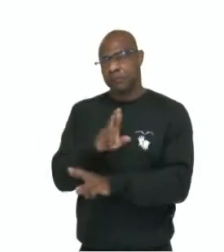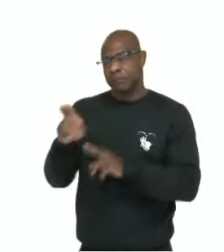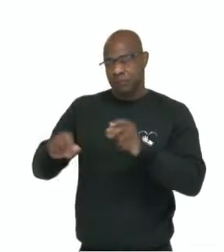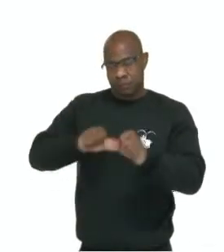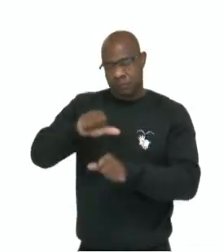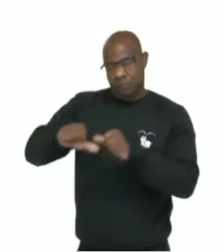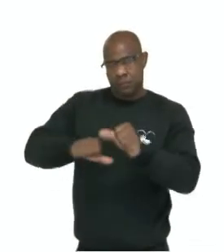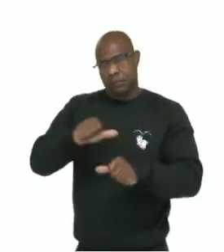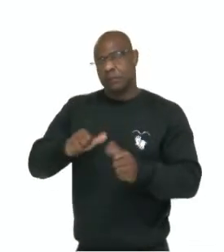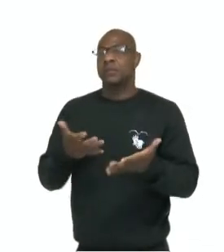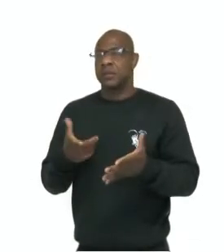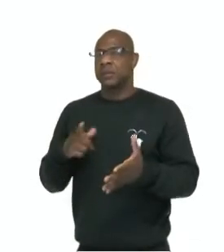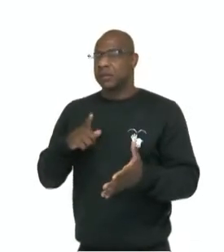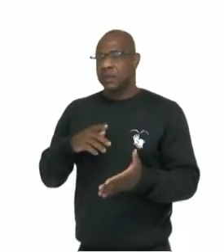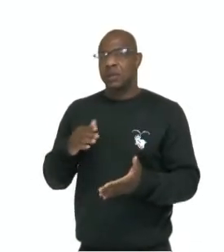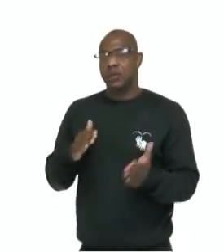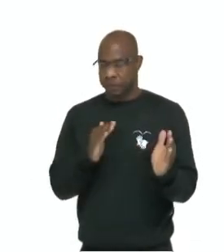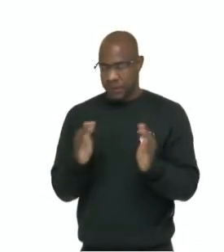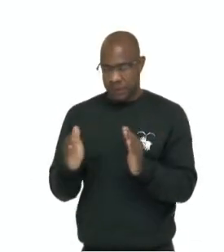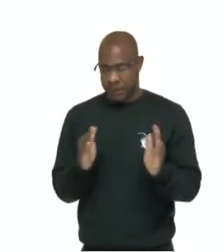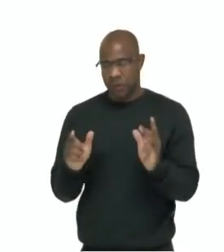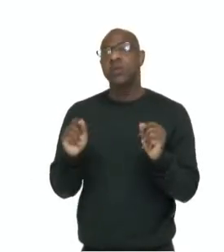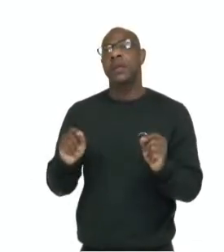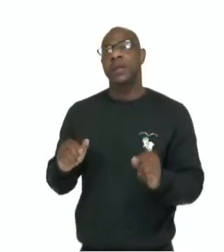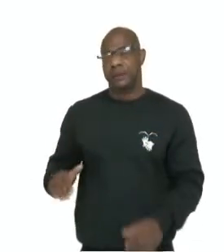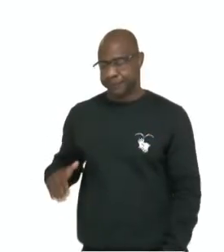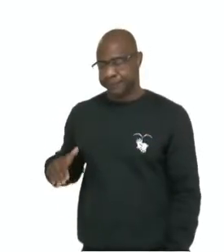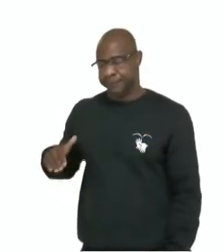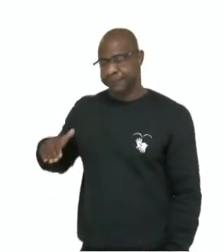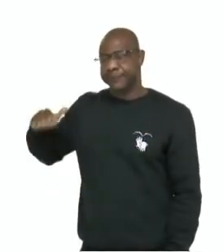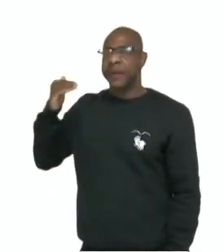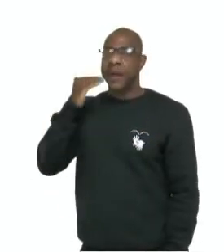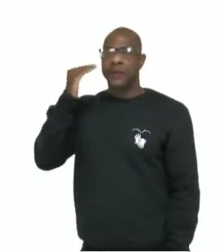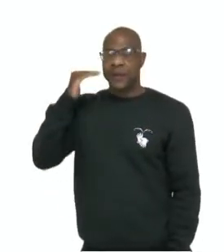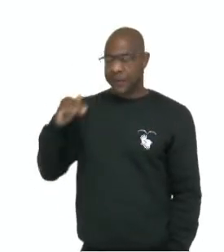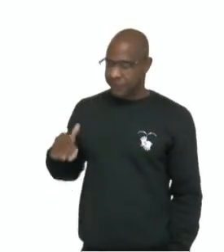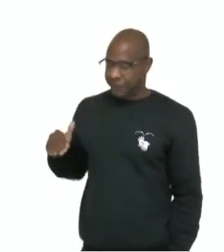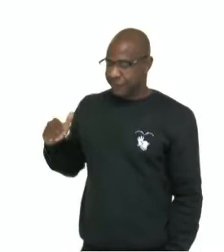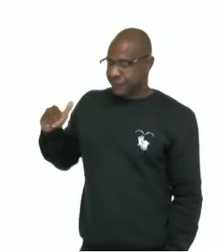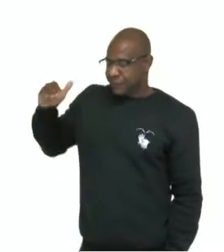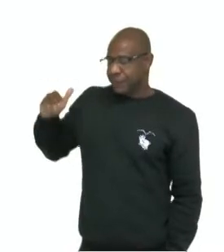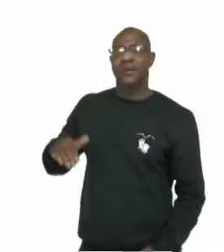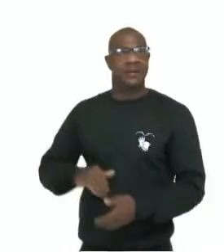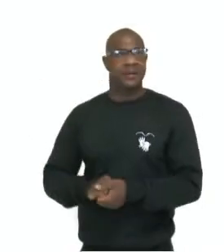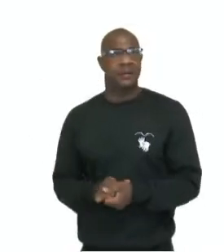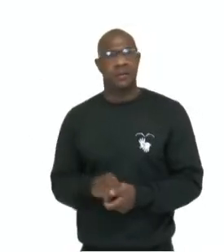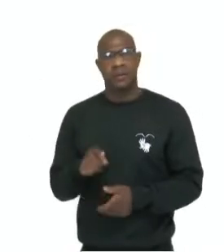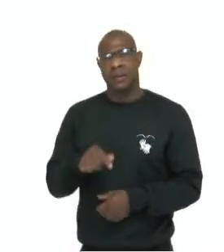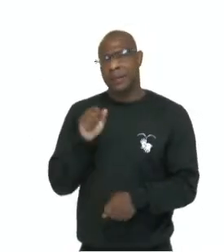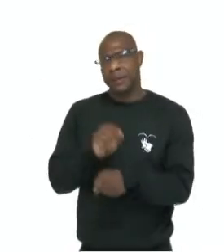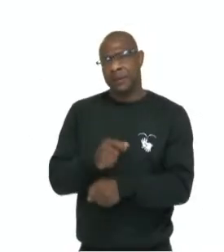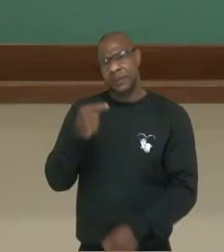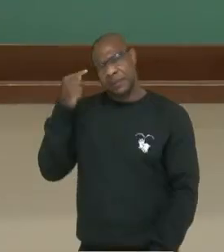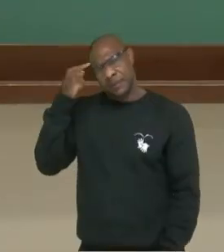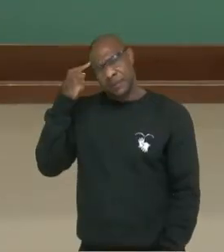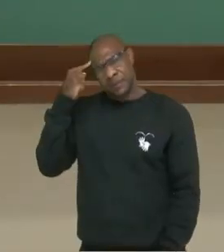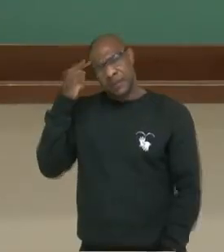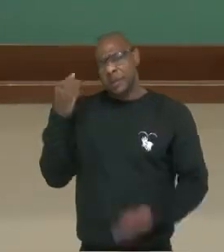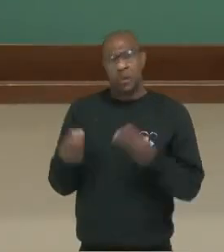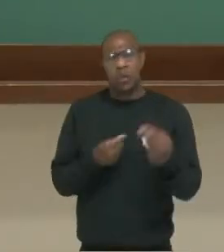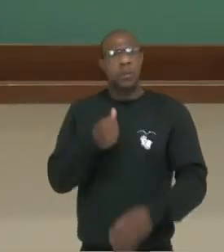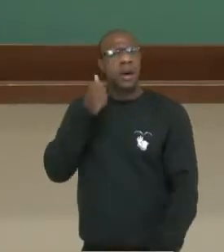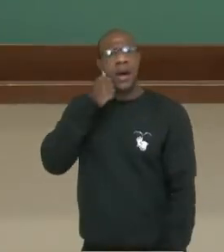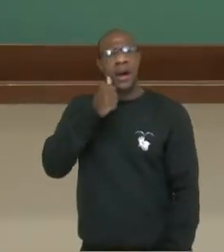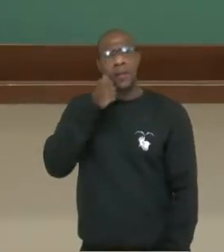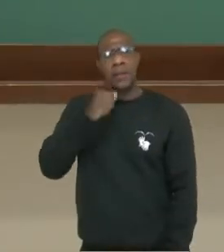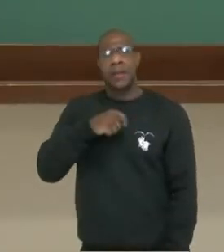mudanças que ocorrem na puberdade. Vocês já pararam para pensar como que era quando a mulher